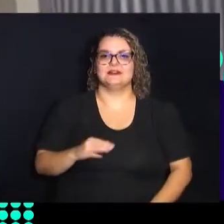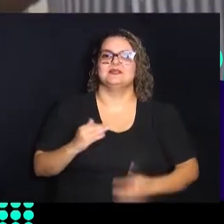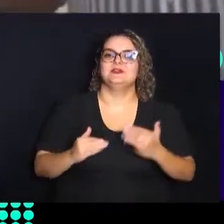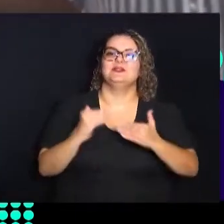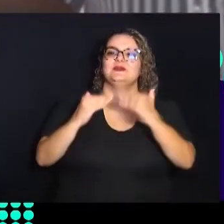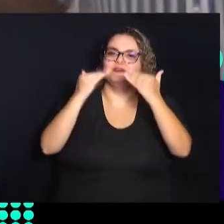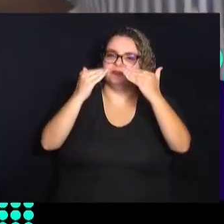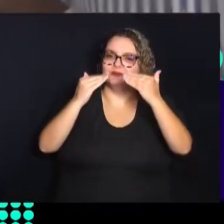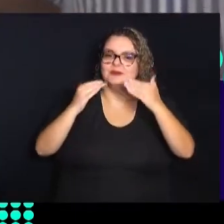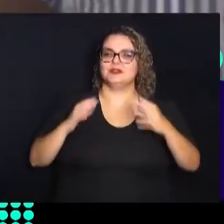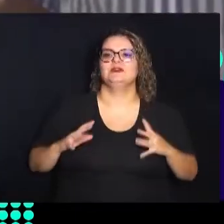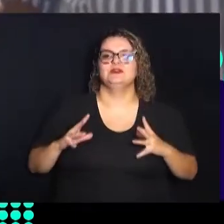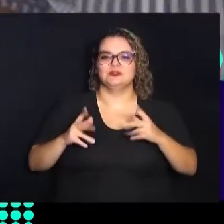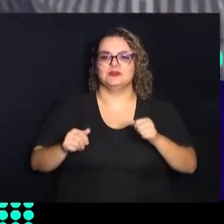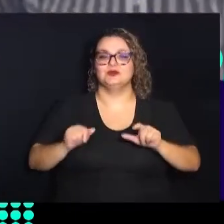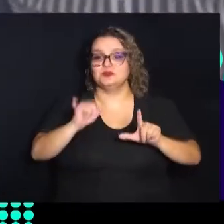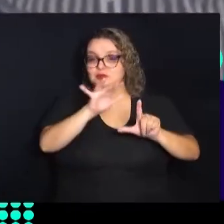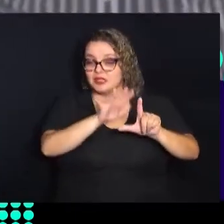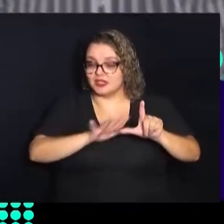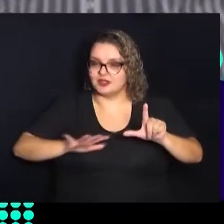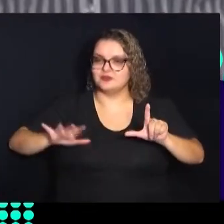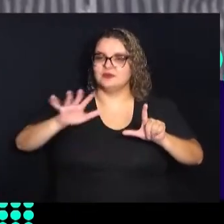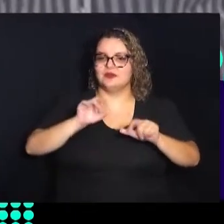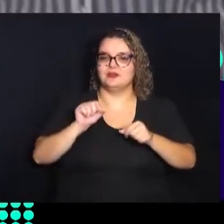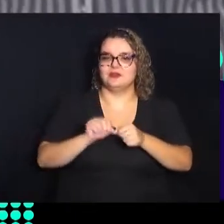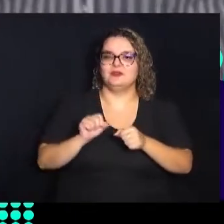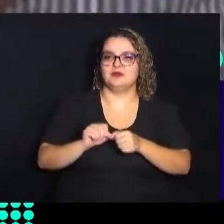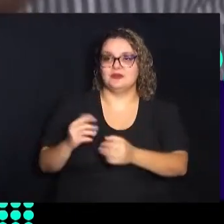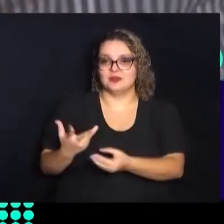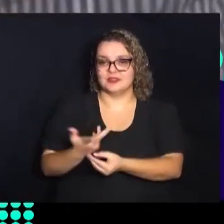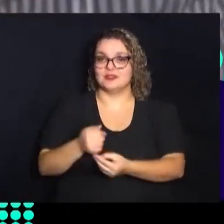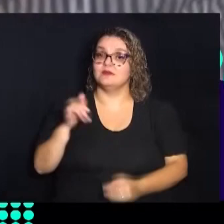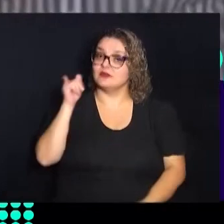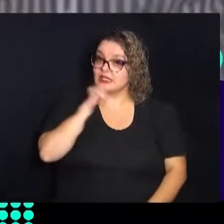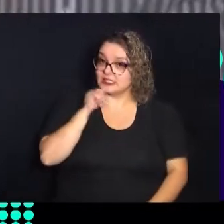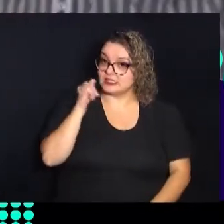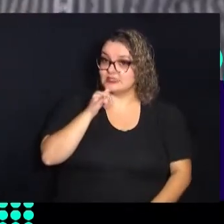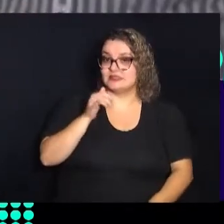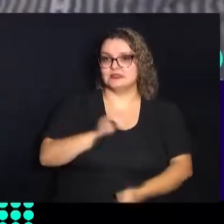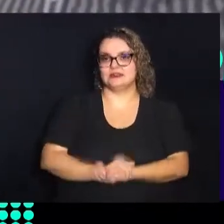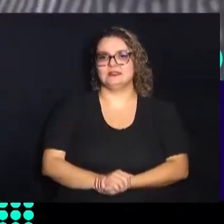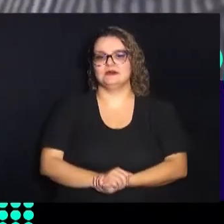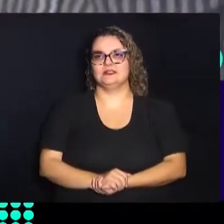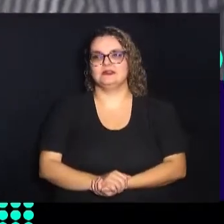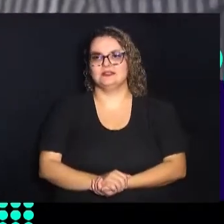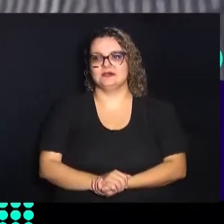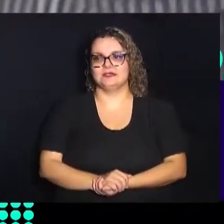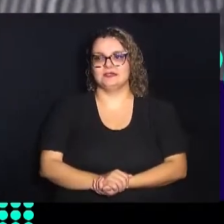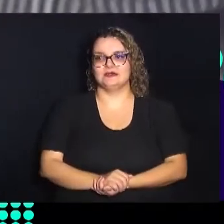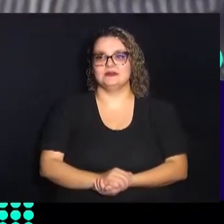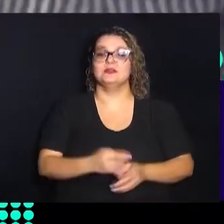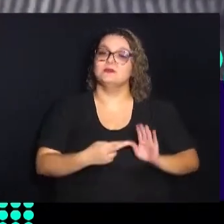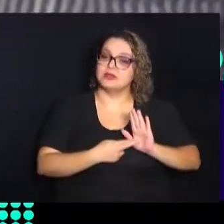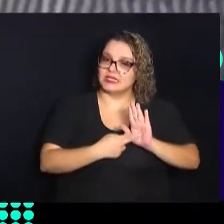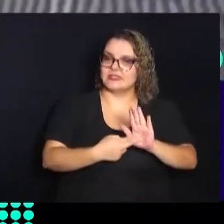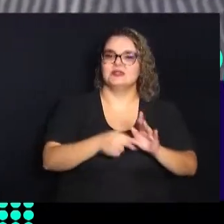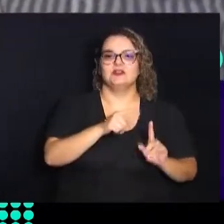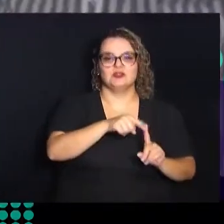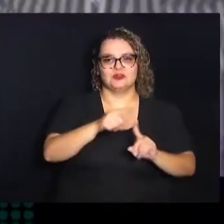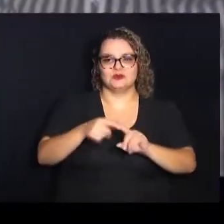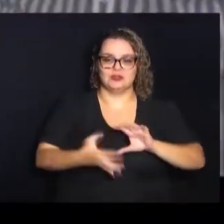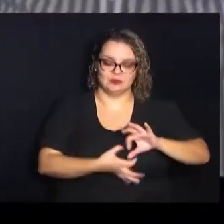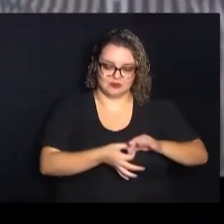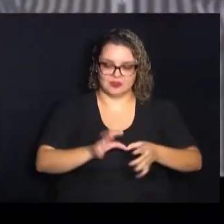que ele vai formar toda a ilustração feita por artistas franceses, sempre